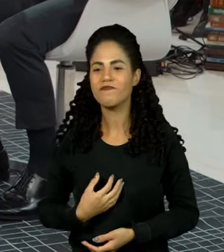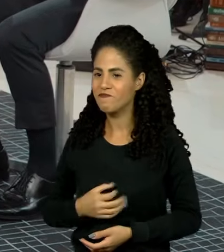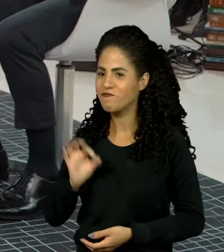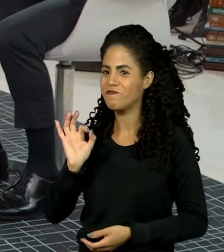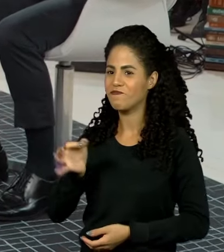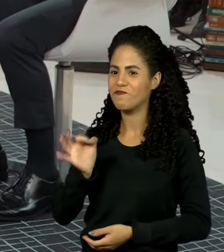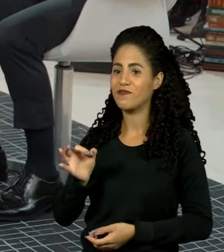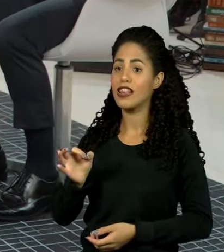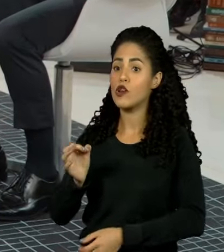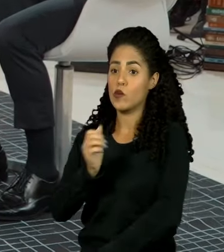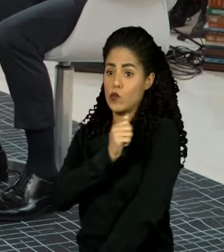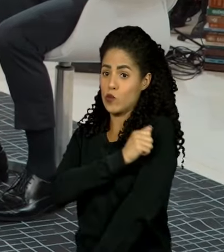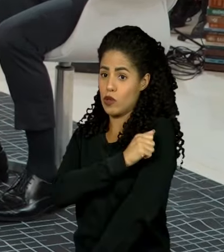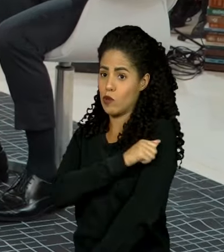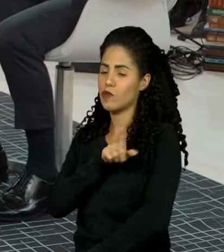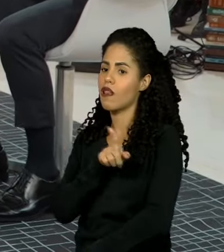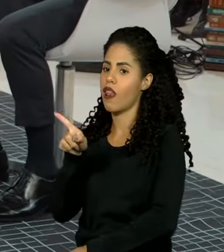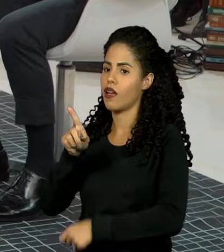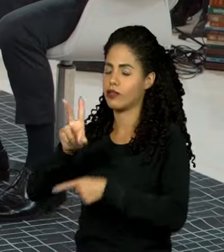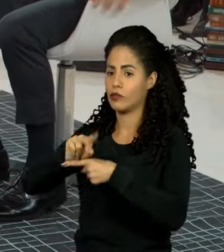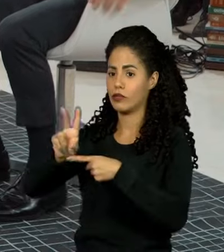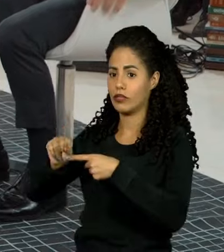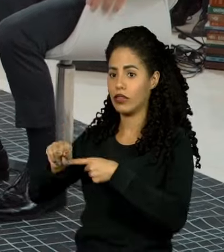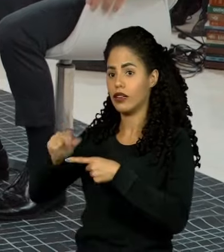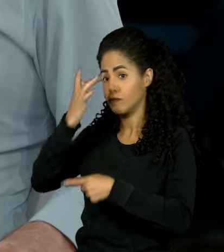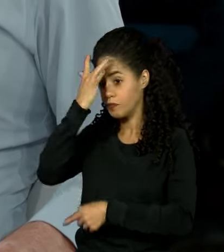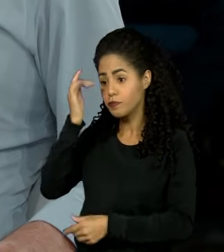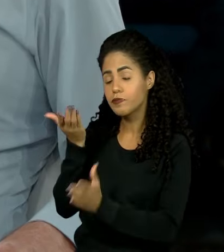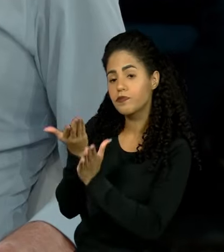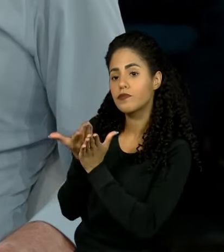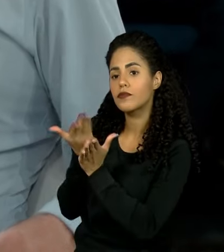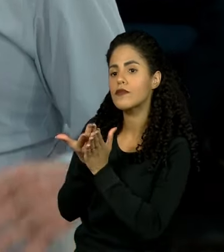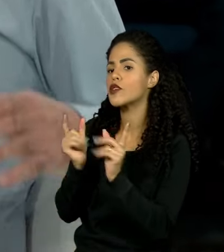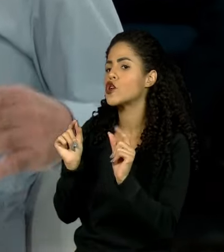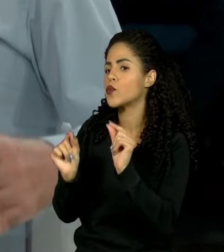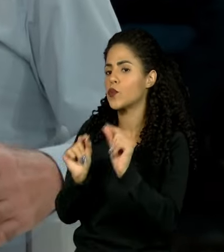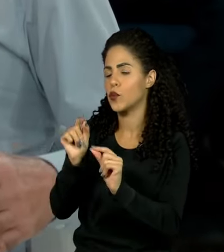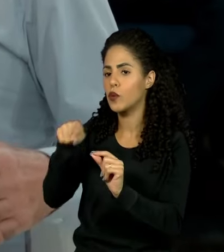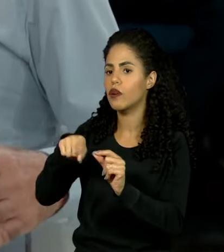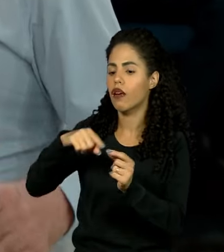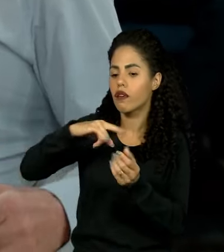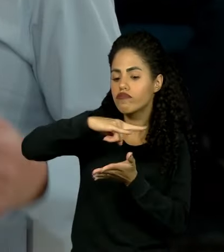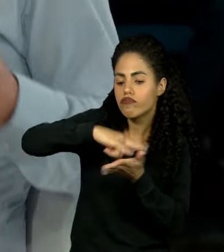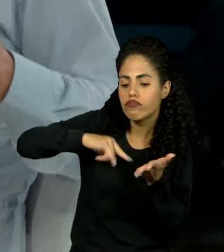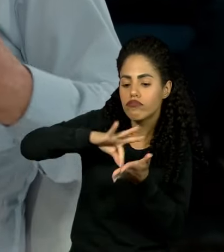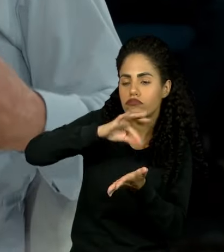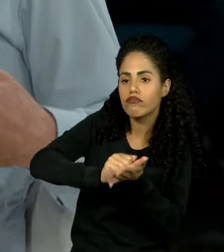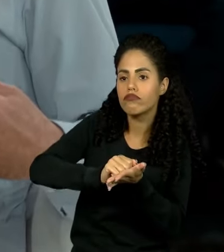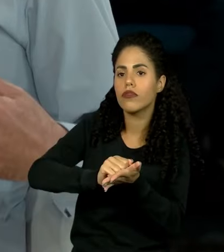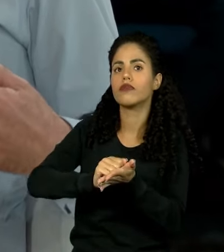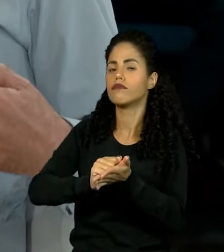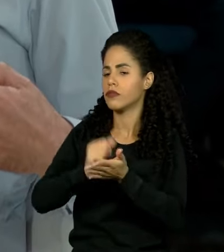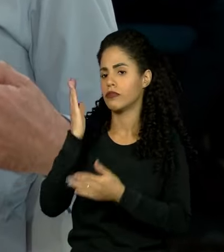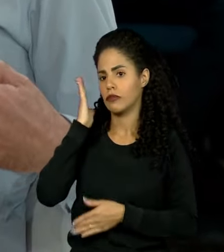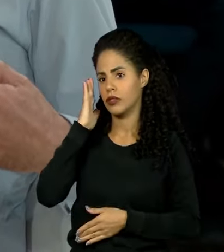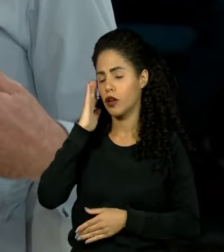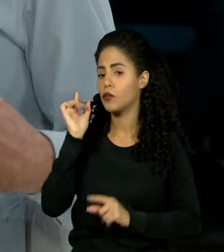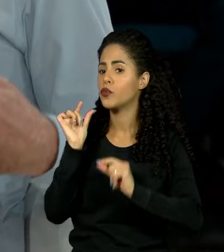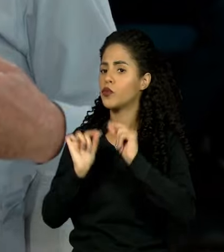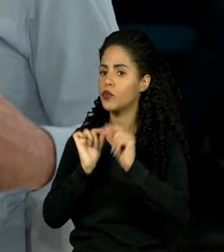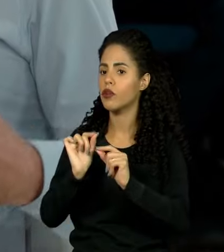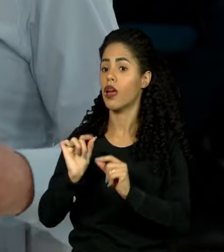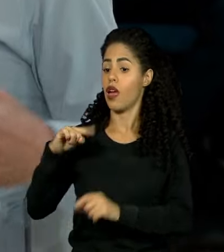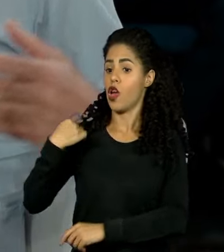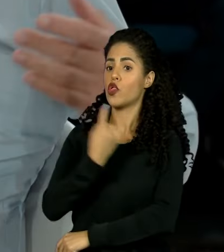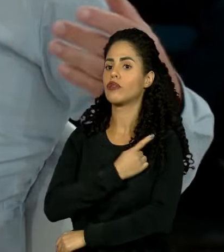os alunos do Senac as pessoas que nos procuram pelo Senac eh que se matriculam nós sabemos que essa que que nós